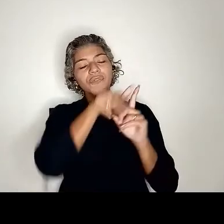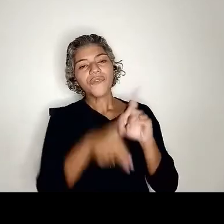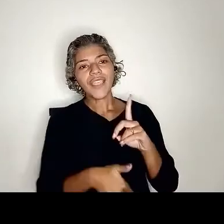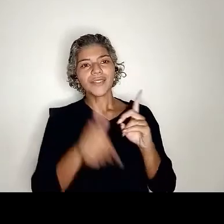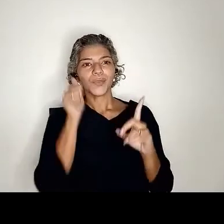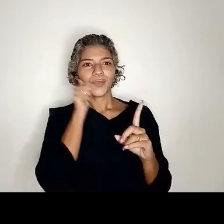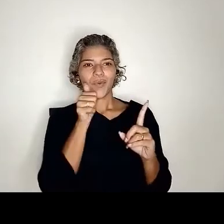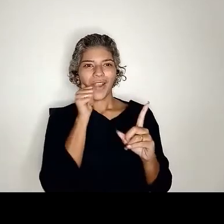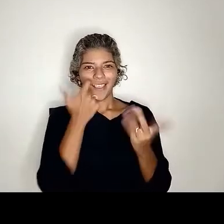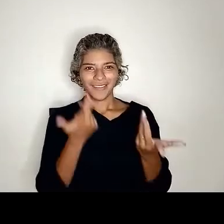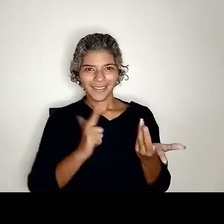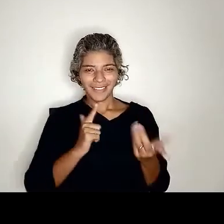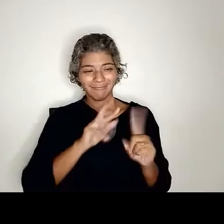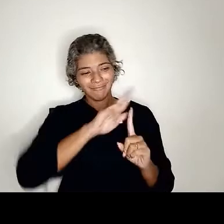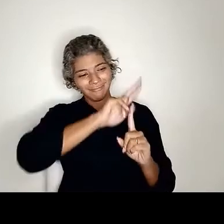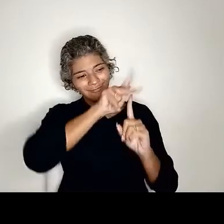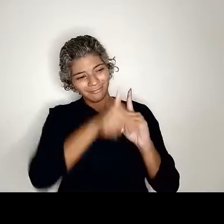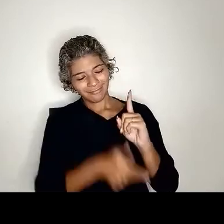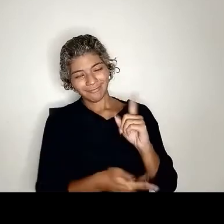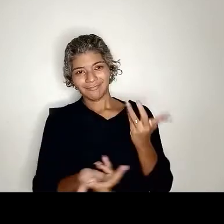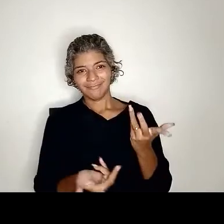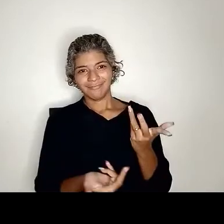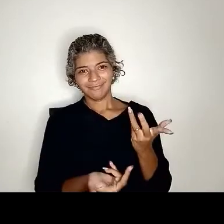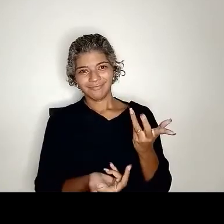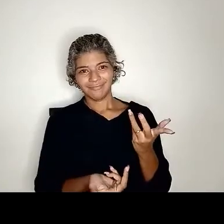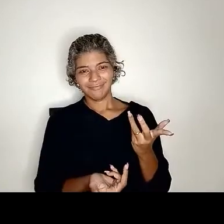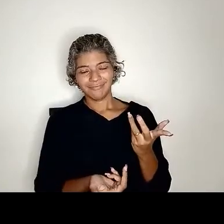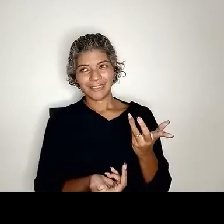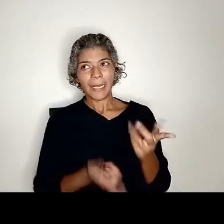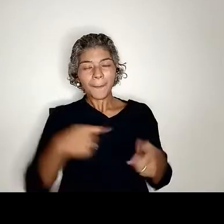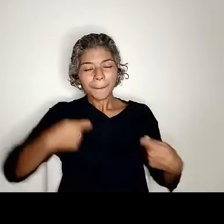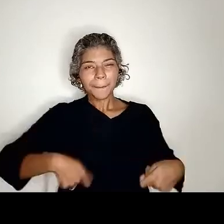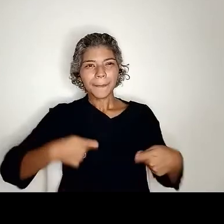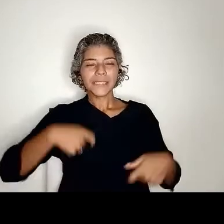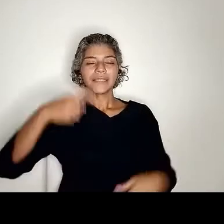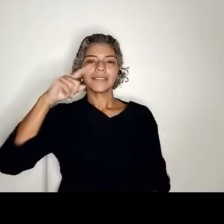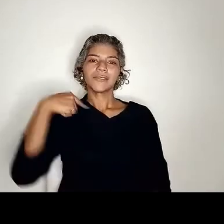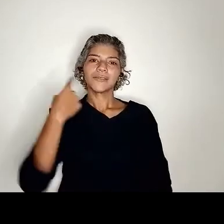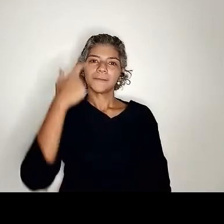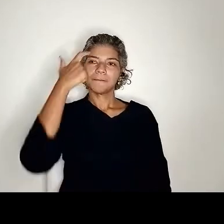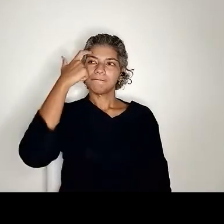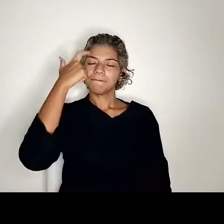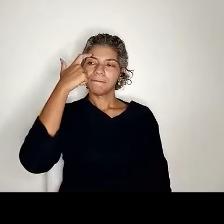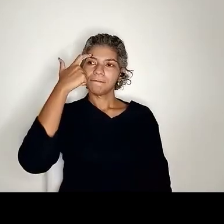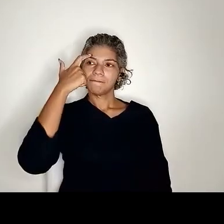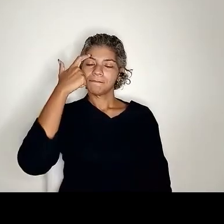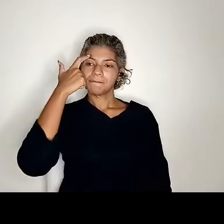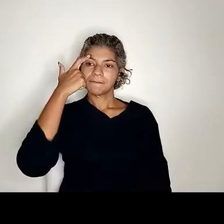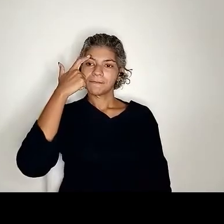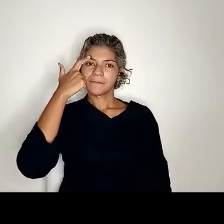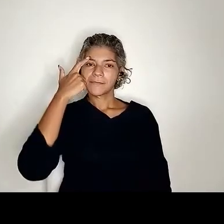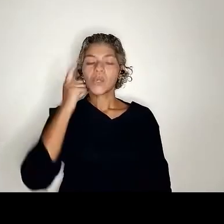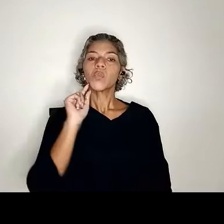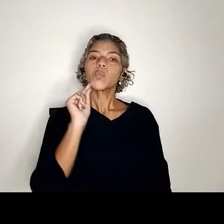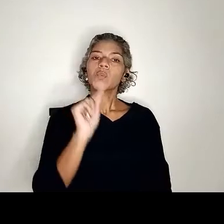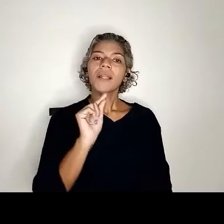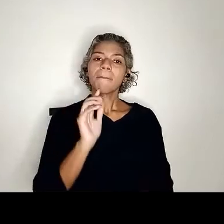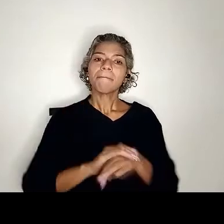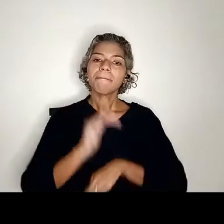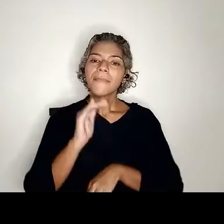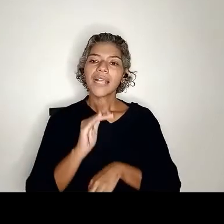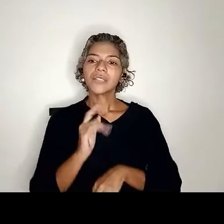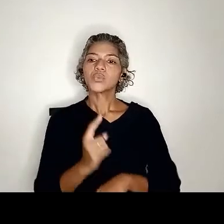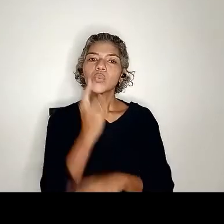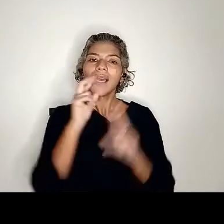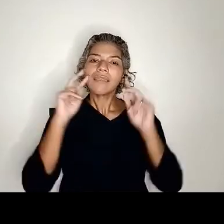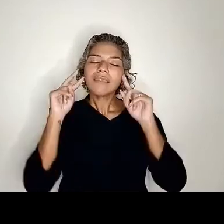nosso. Então, a gente tem que ficar eu acho que é mais um ponto de atenção contínuo que a gente tem vivido